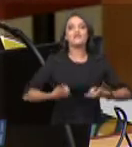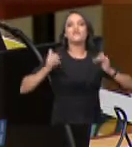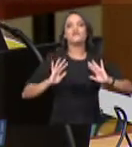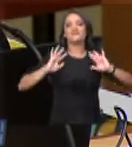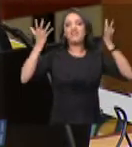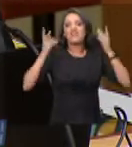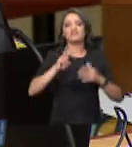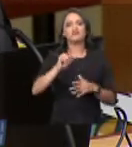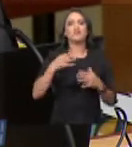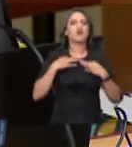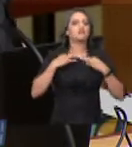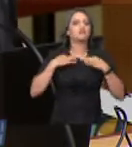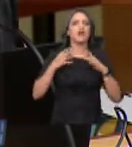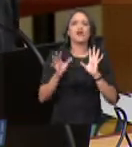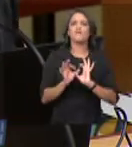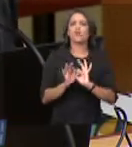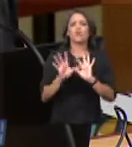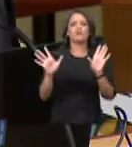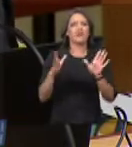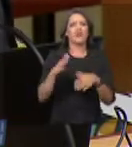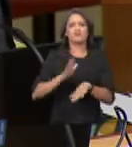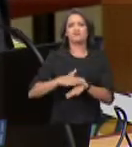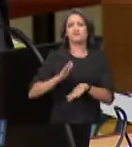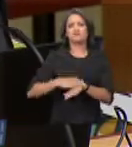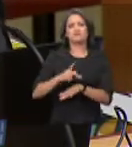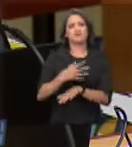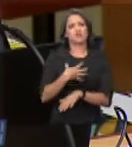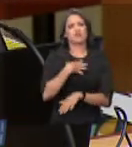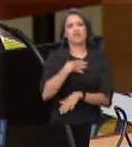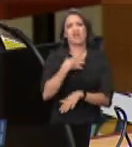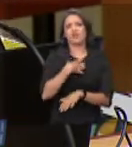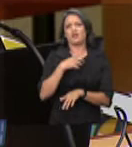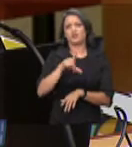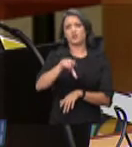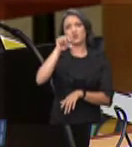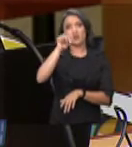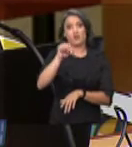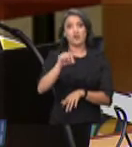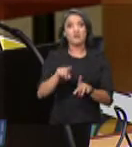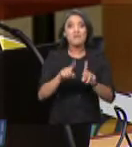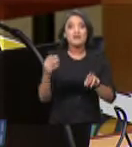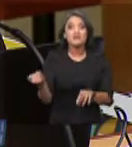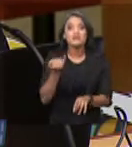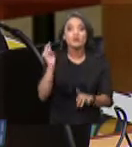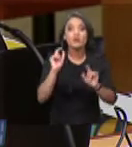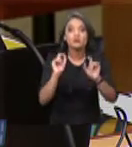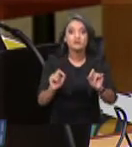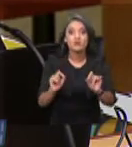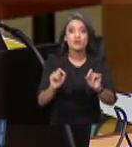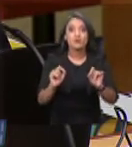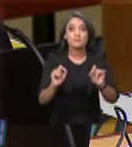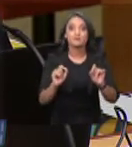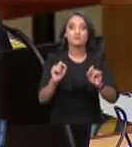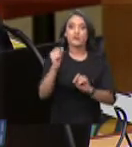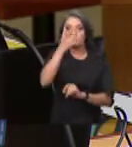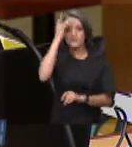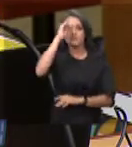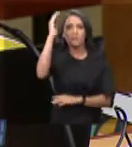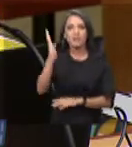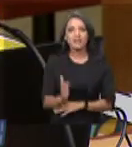quiser É cada um vai trajado como quiser porque o que importa é que os brasileiros livremente